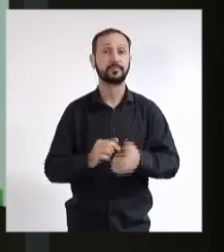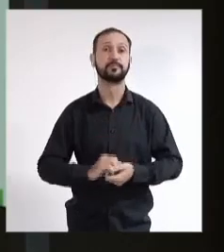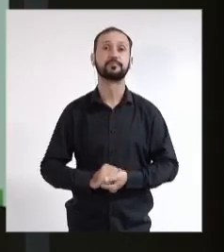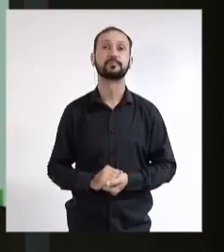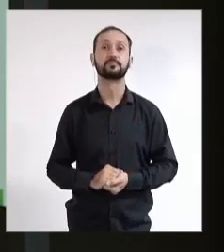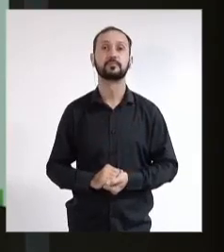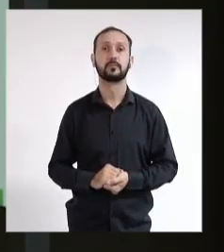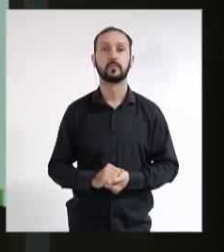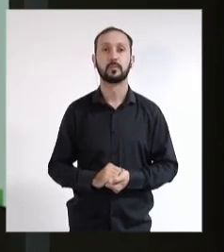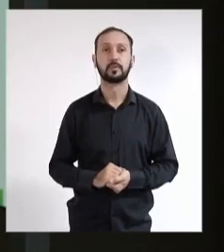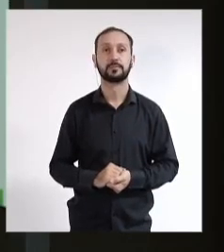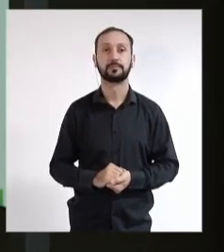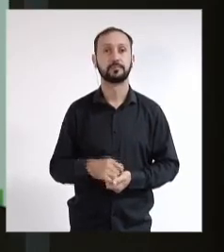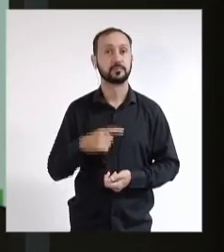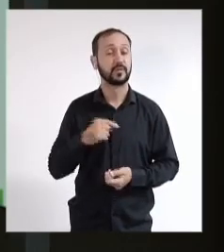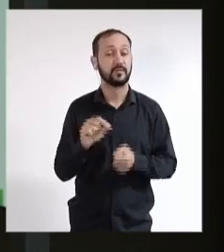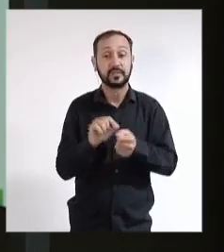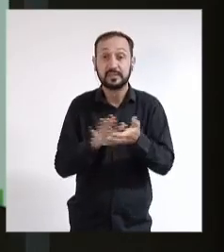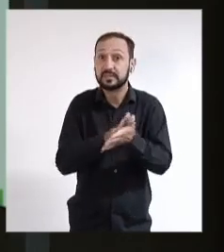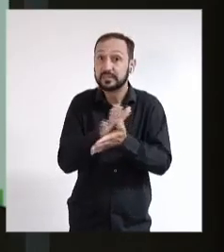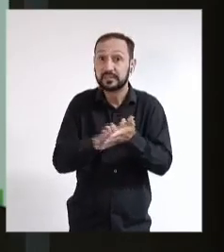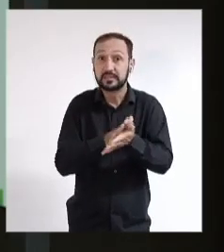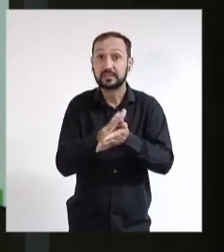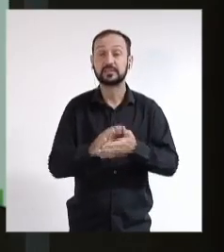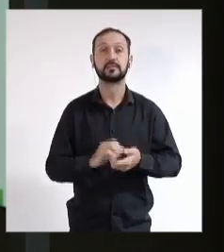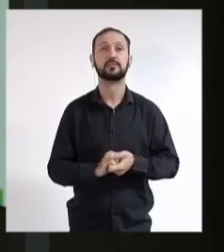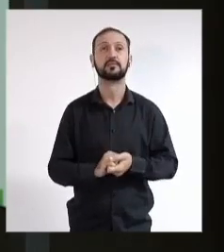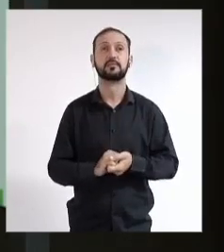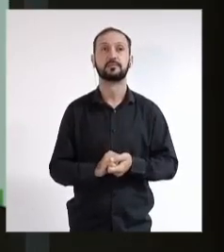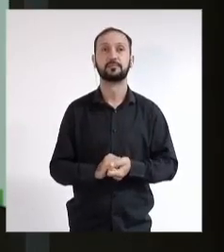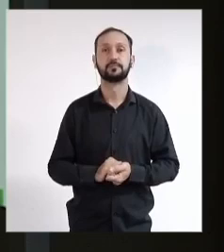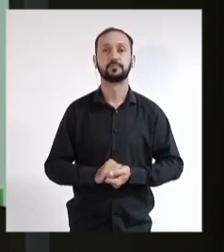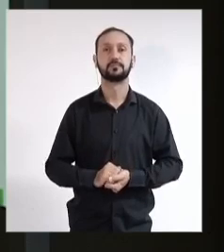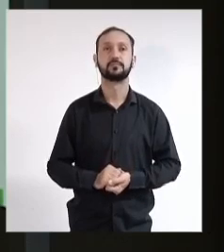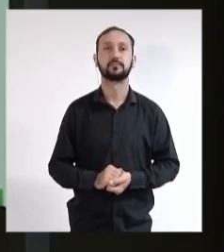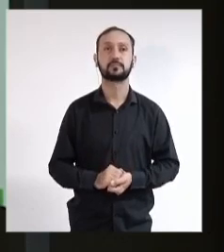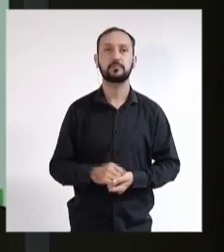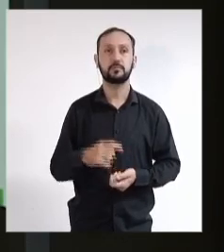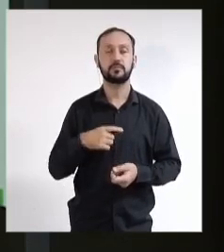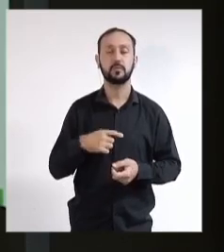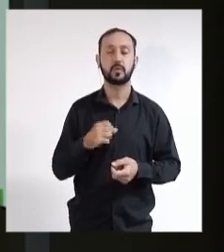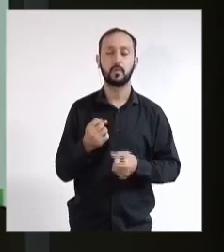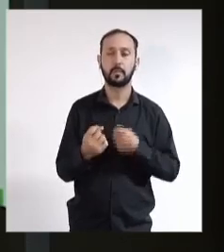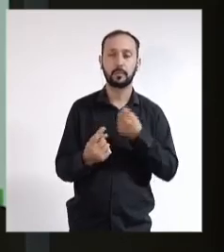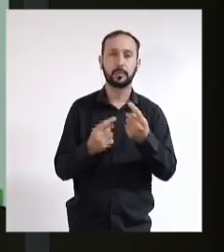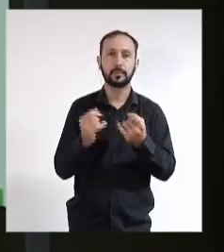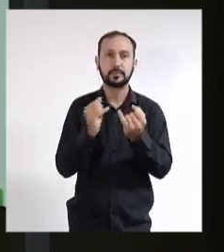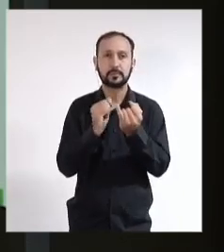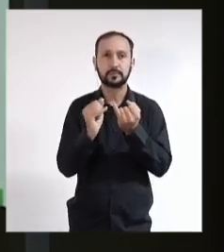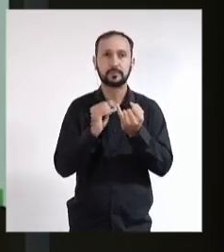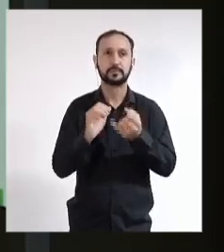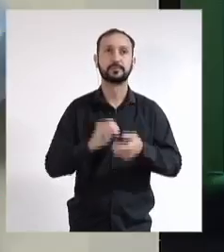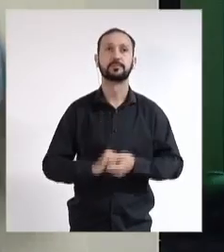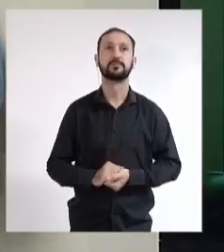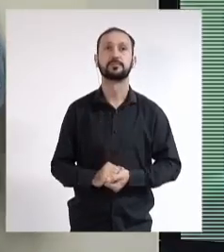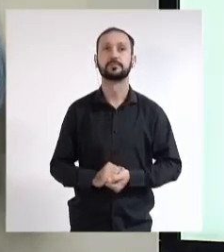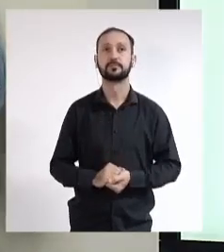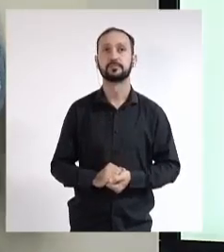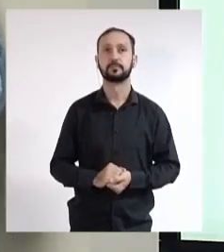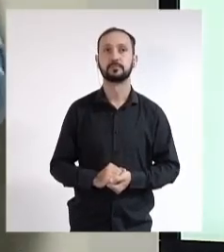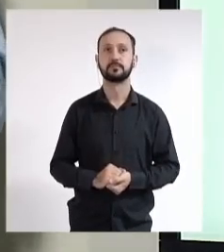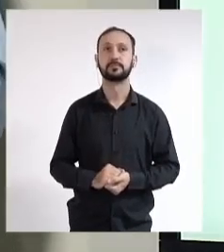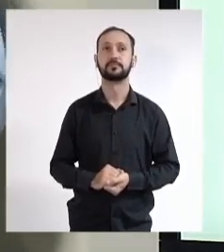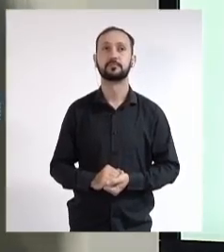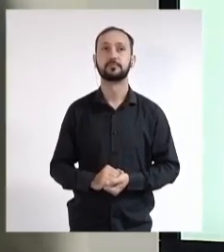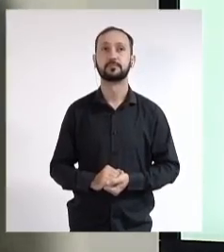poderia isso sem fazer nada a gente fica lá a palavra não é fazer um pouquinho vou falar nada é um escravo imagina fazendo um pouquinho